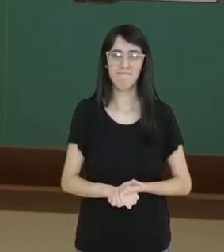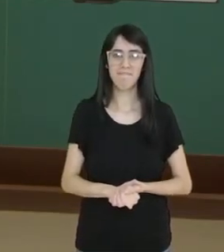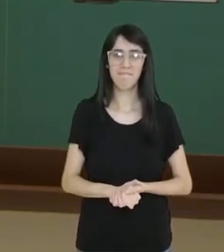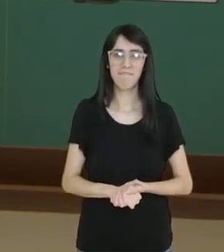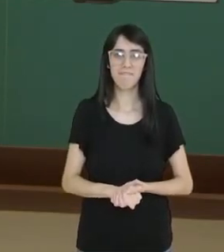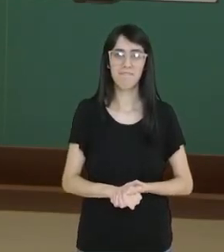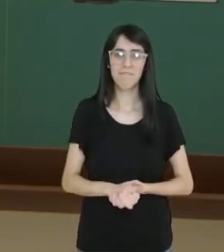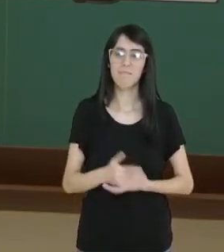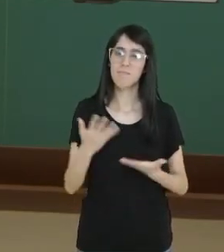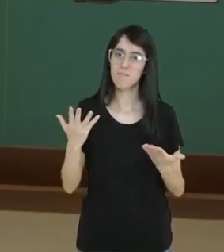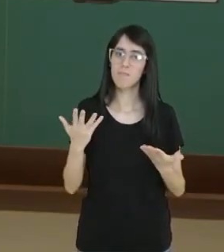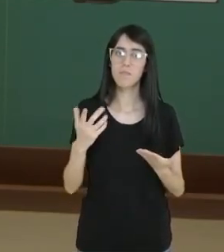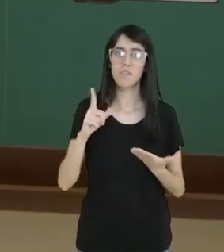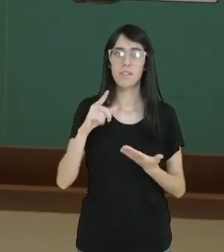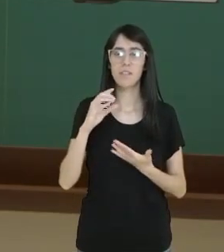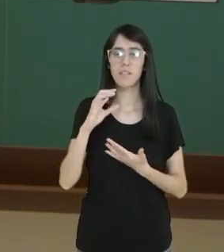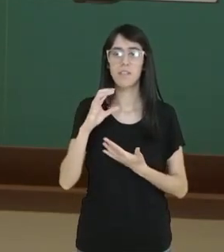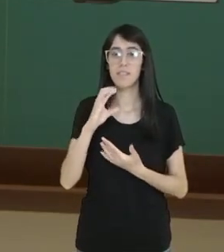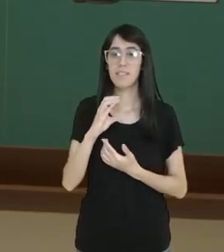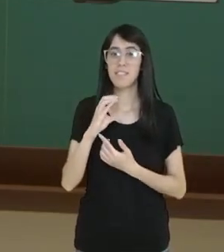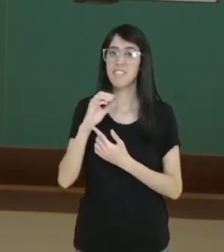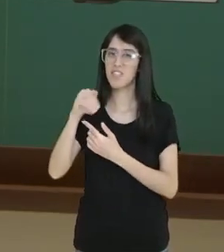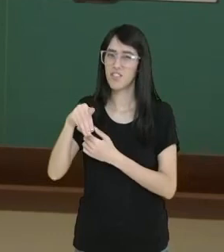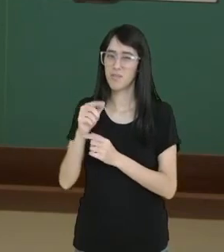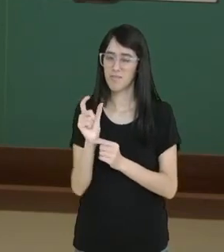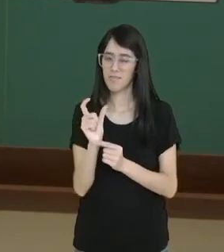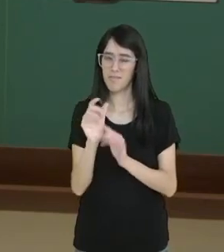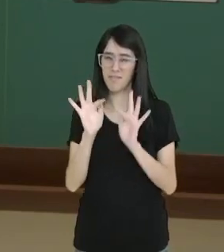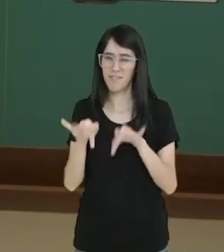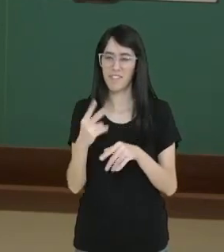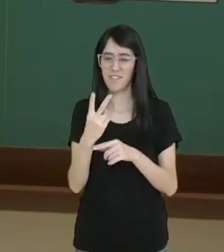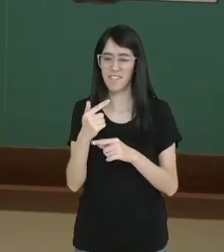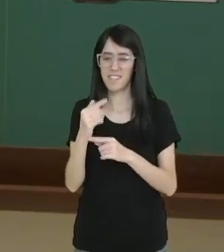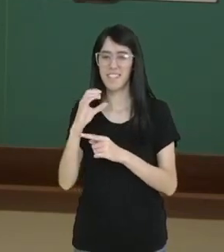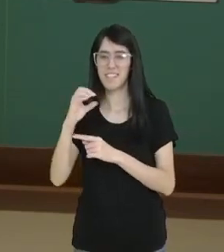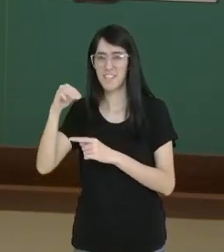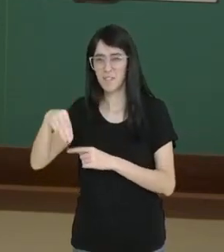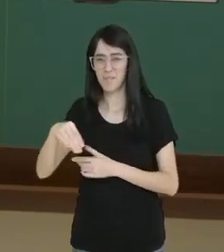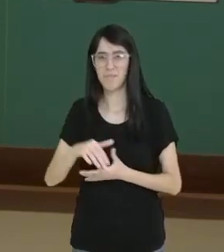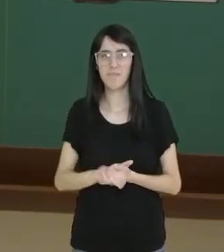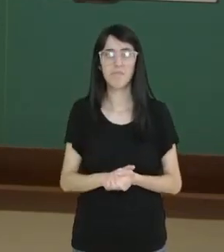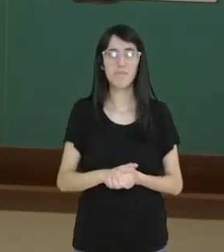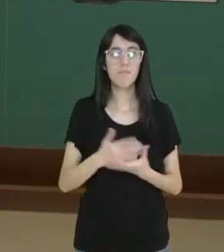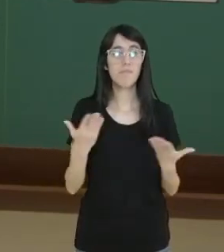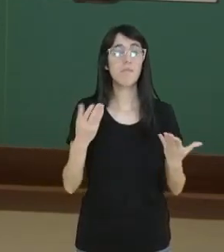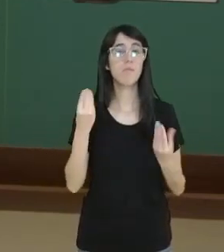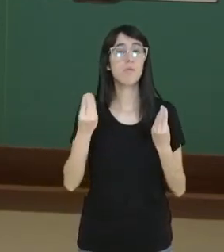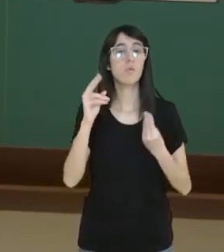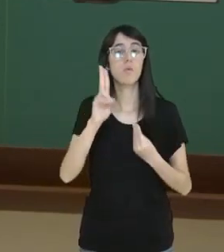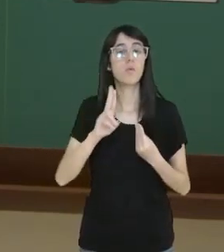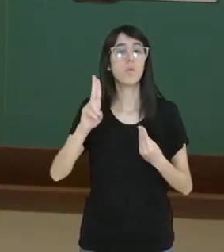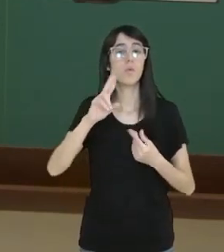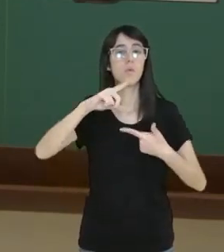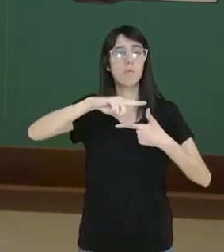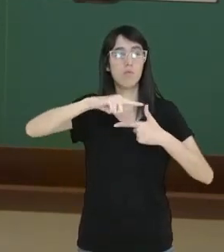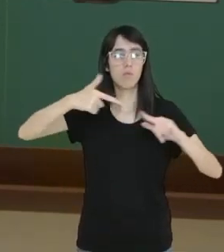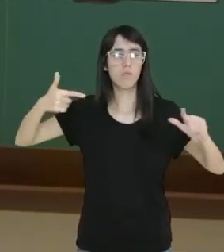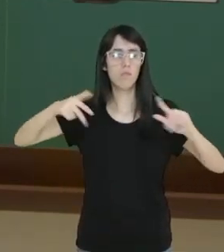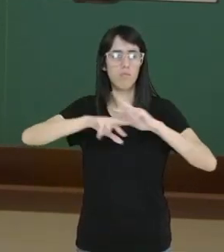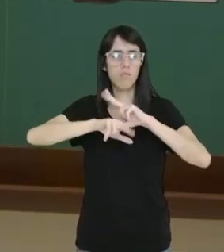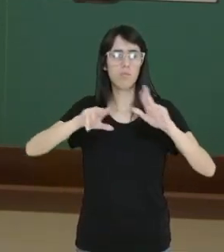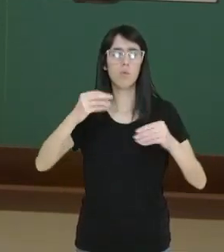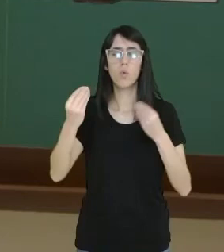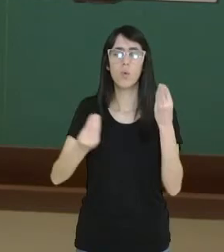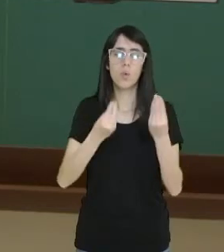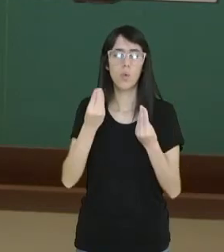1.421,27 metros, centímetros, tá bom? Resolução de problemas usando a geometria é muito importante. Foi o que a gente acabou de fazer.